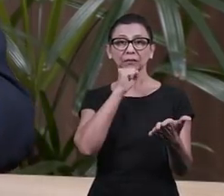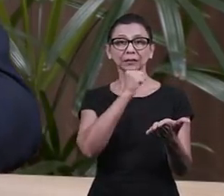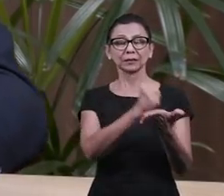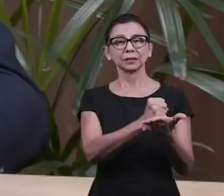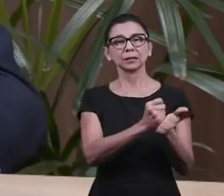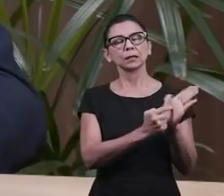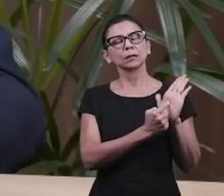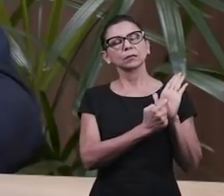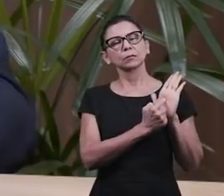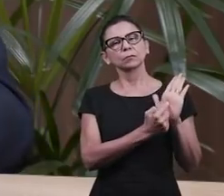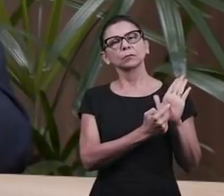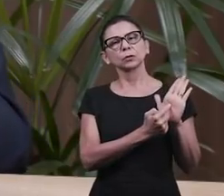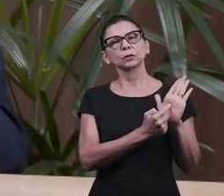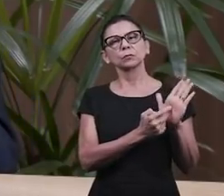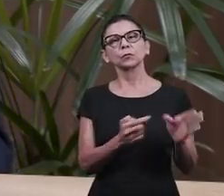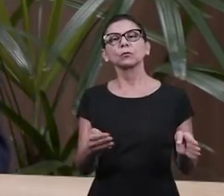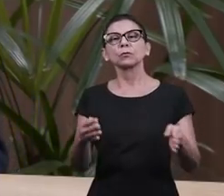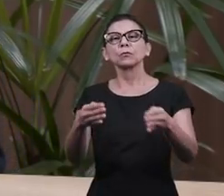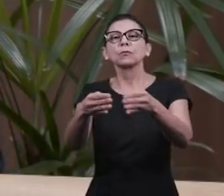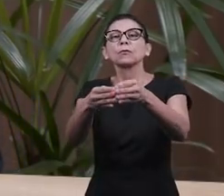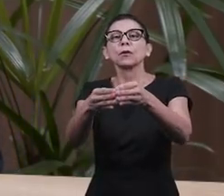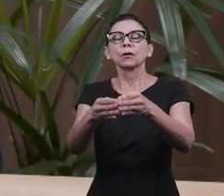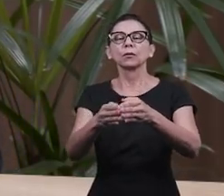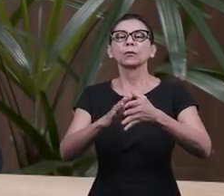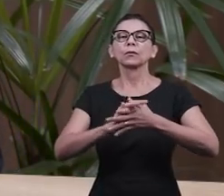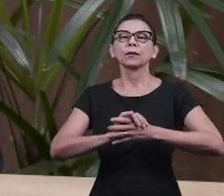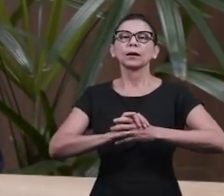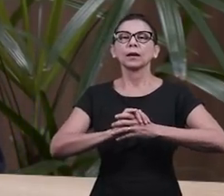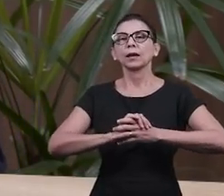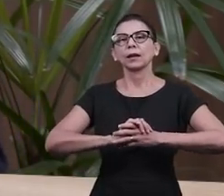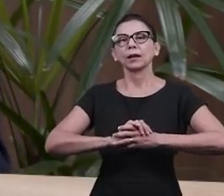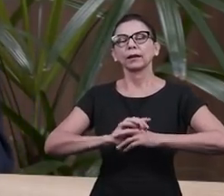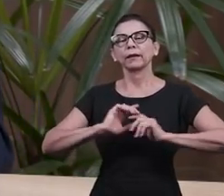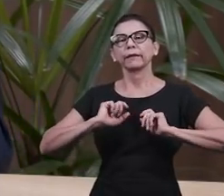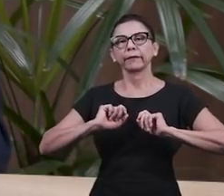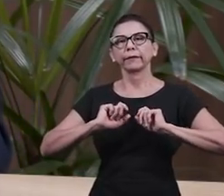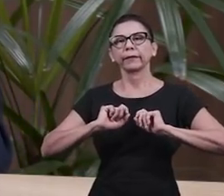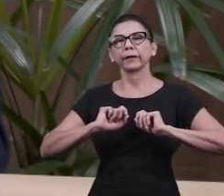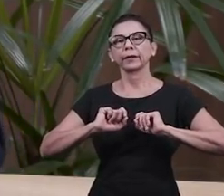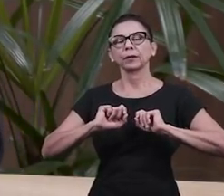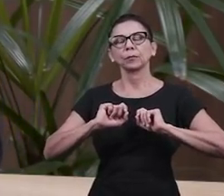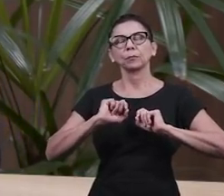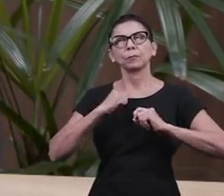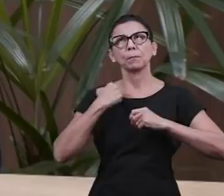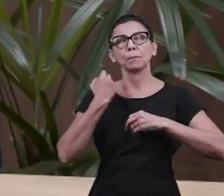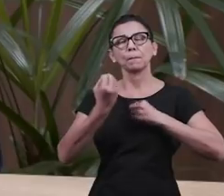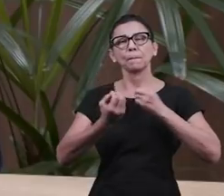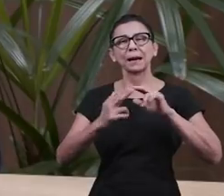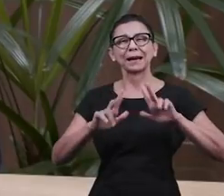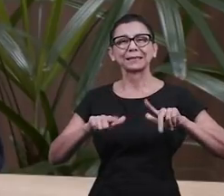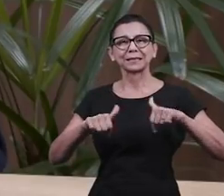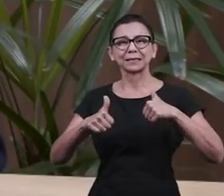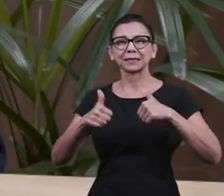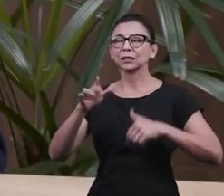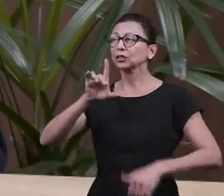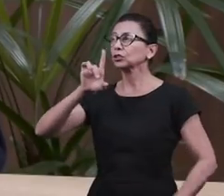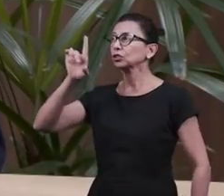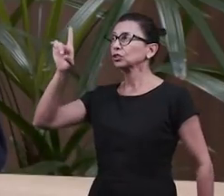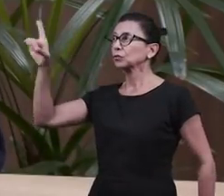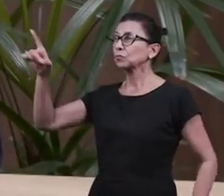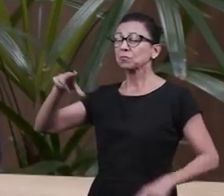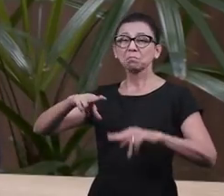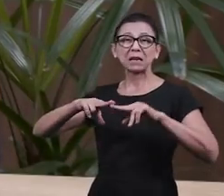apontando numa mesma direção. Ou seja, o versículo ele aponta, na verdade, uma forma da ação de Deus,